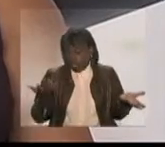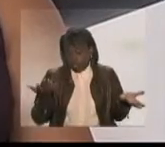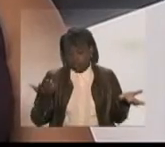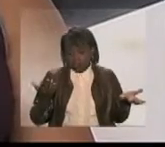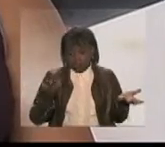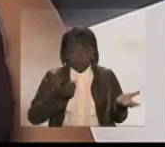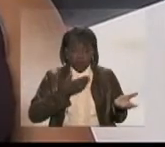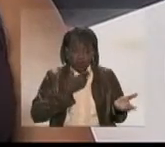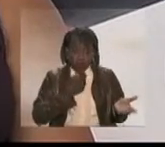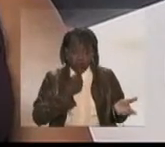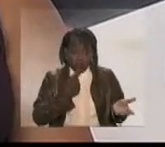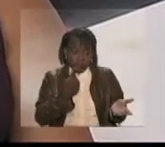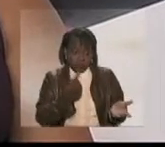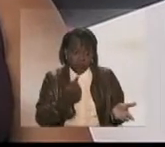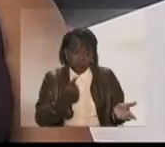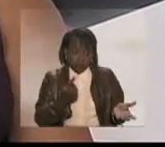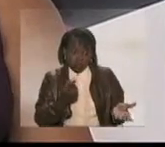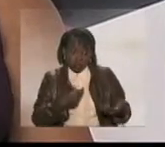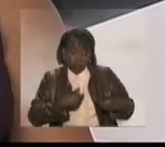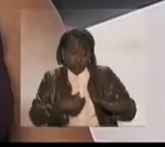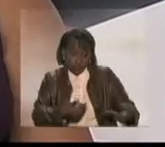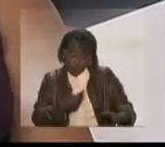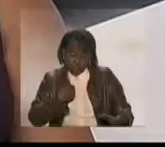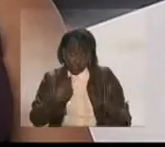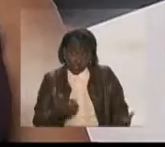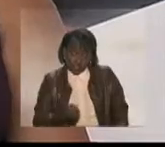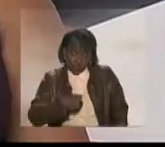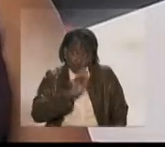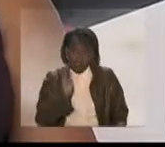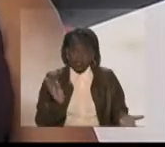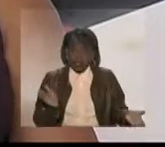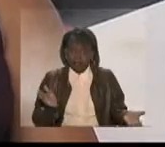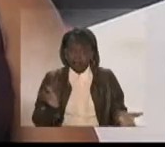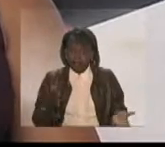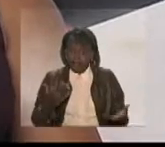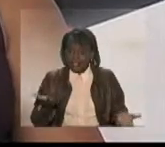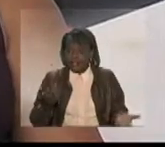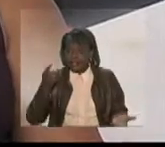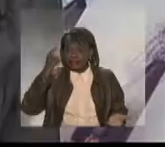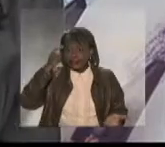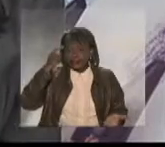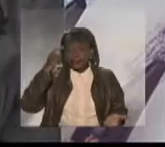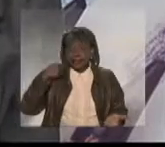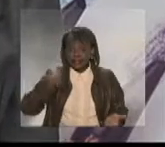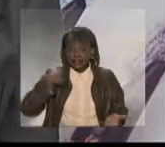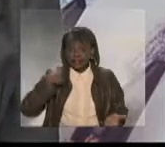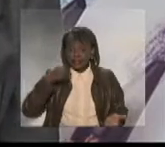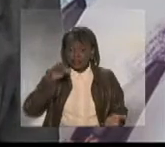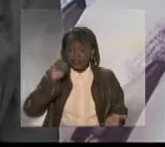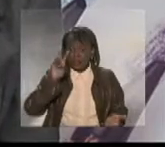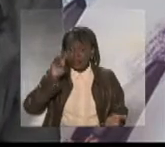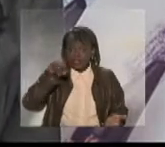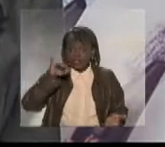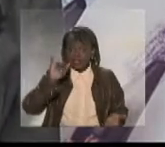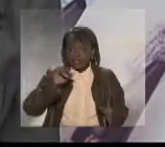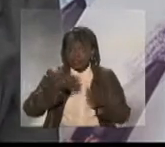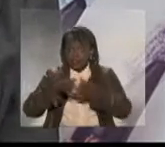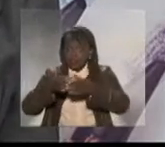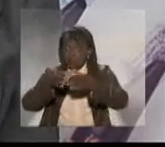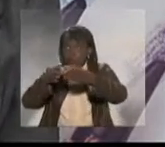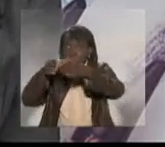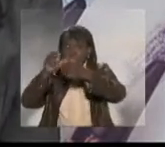Então, apareceu um carinha lá e me convidou e eu fui. Quer dizer, ela estava se sentindo um OVNI, né? Um objeto voador